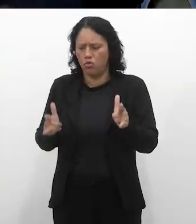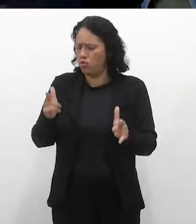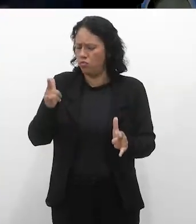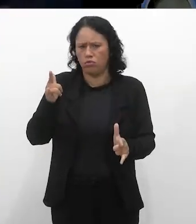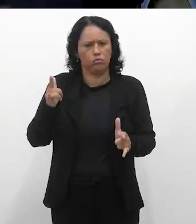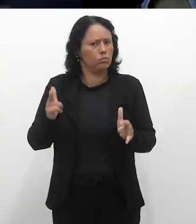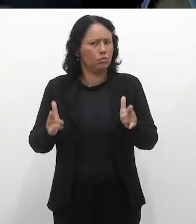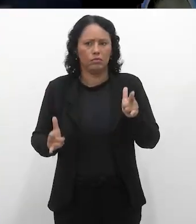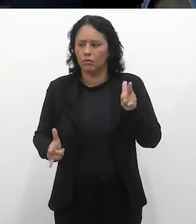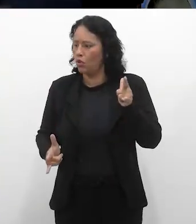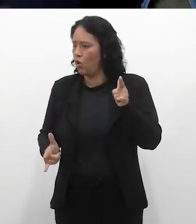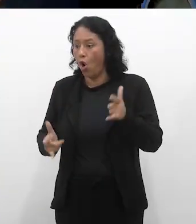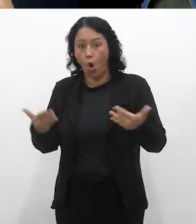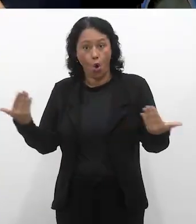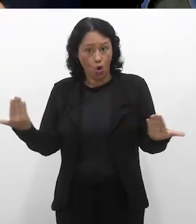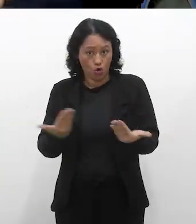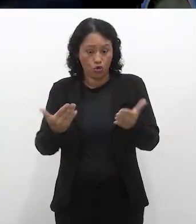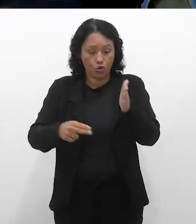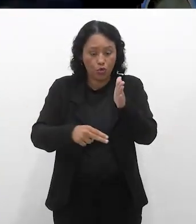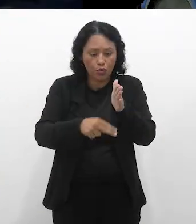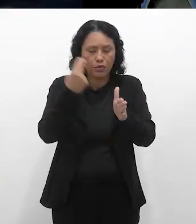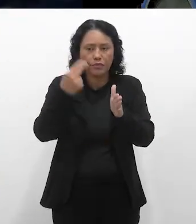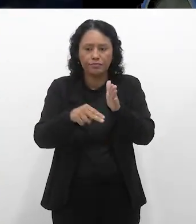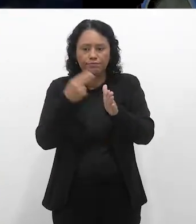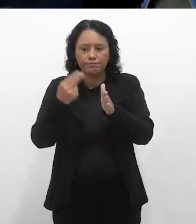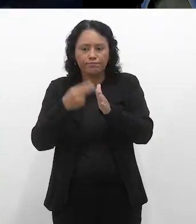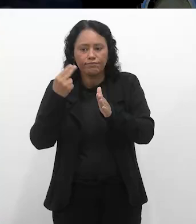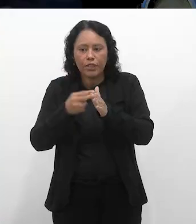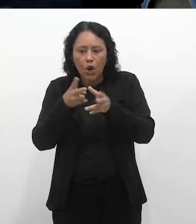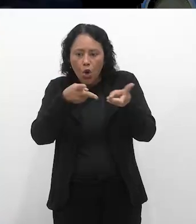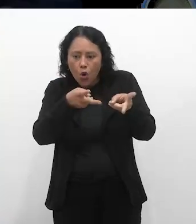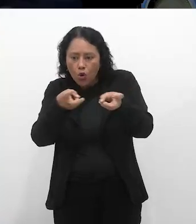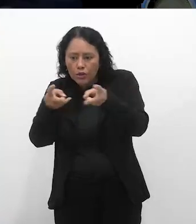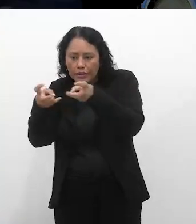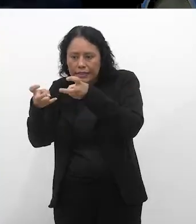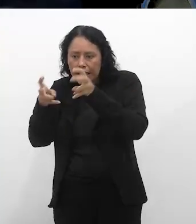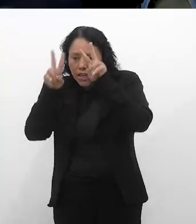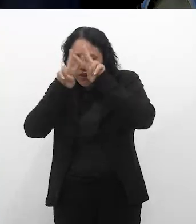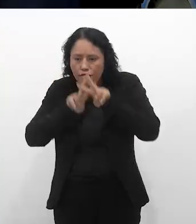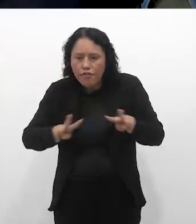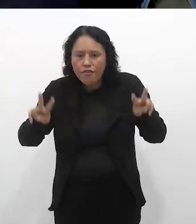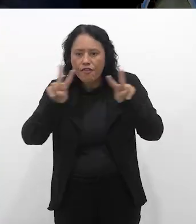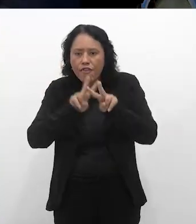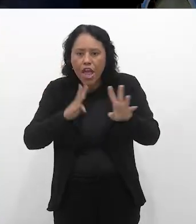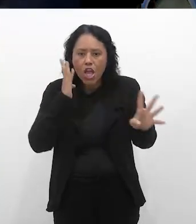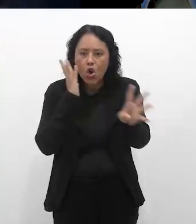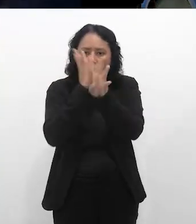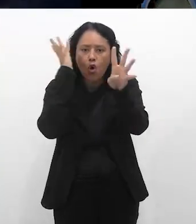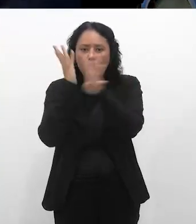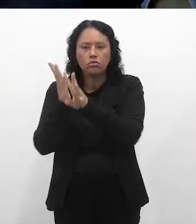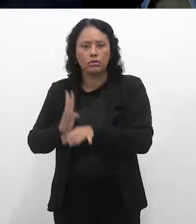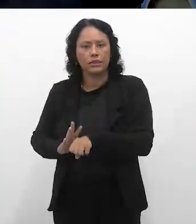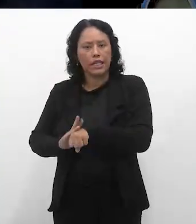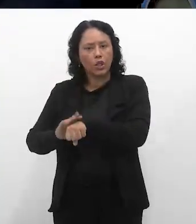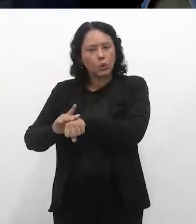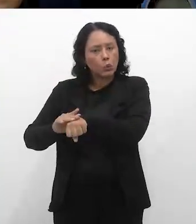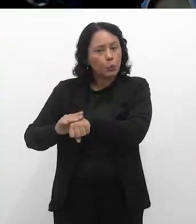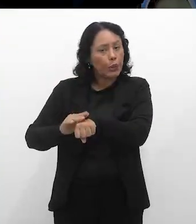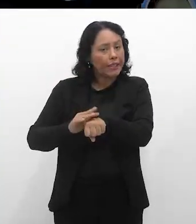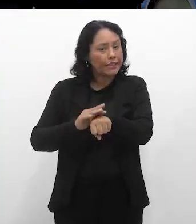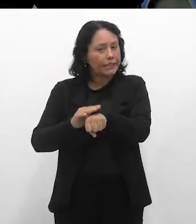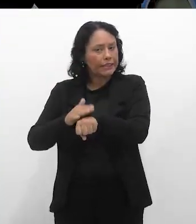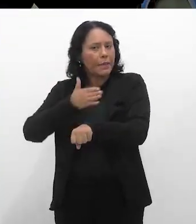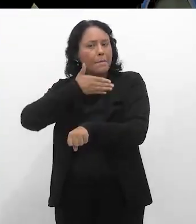A robótica é muito boa porque hoje o robô ele tem filtros específicos que você consegue até ver mais doença. Então ele ajuda